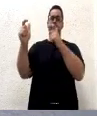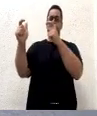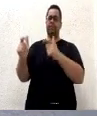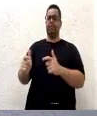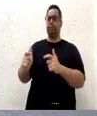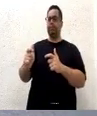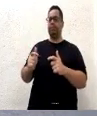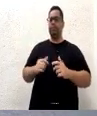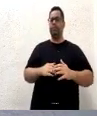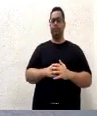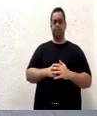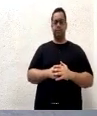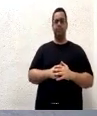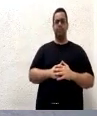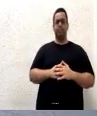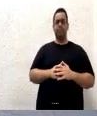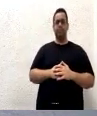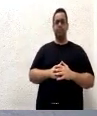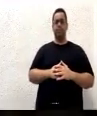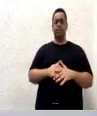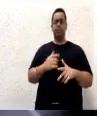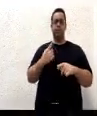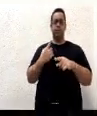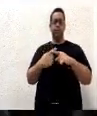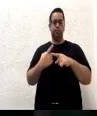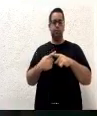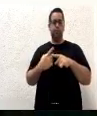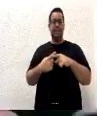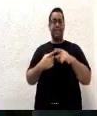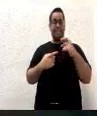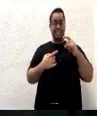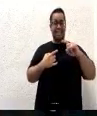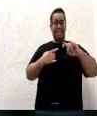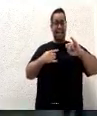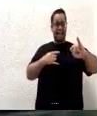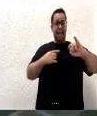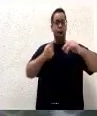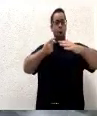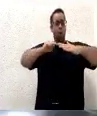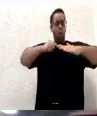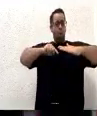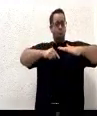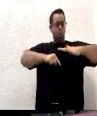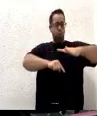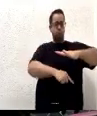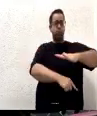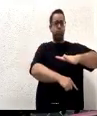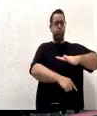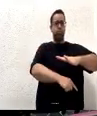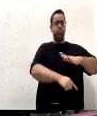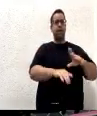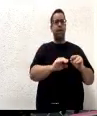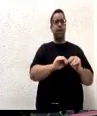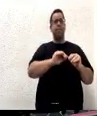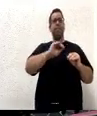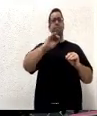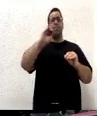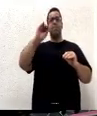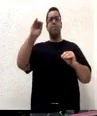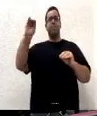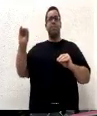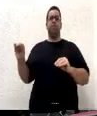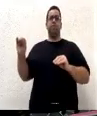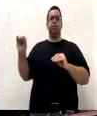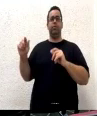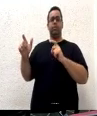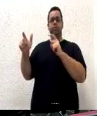não conseguir mais, né? Que o paciente agrave mesmo. Então, aquele paciente que precisa só do soro, até aquele paciente que precisa adequar o